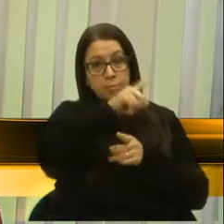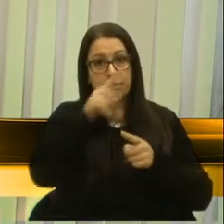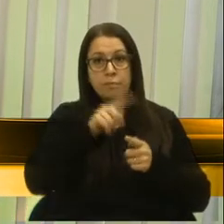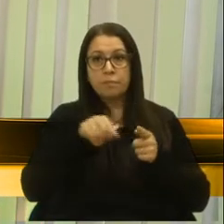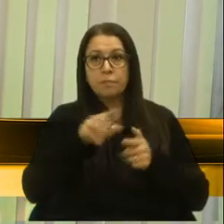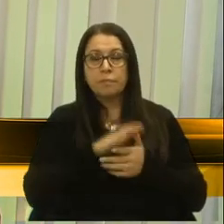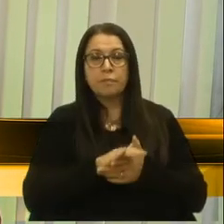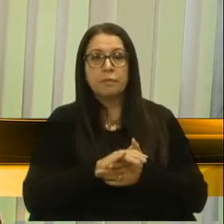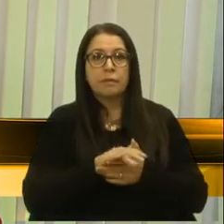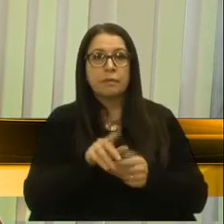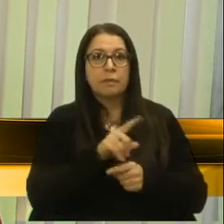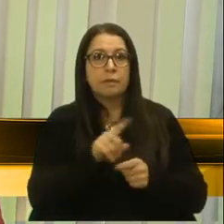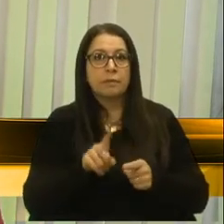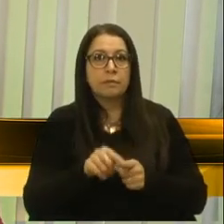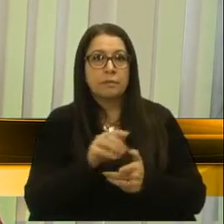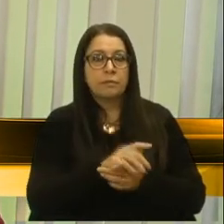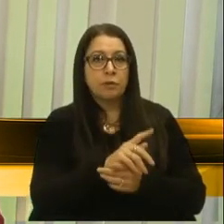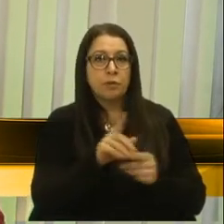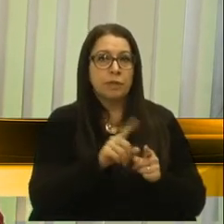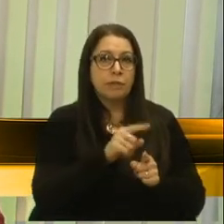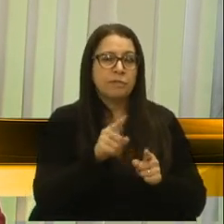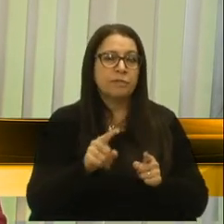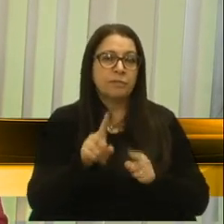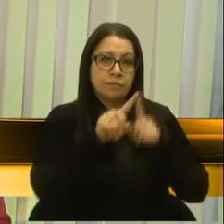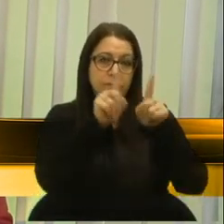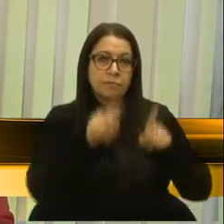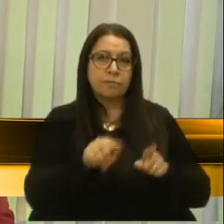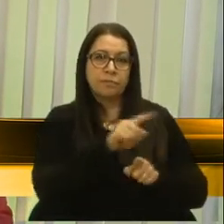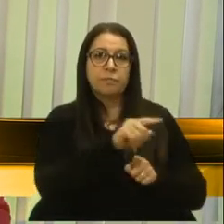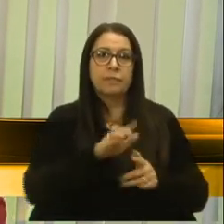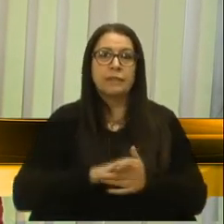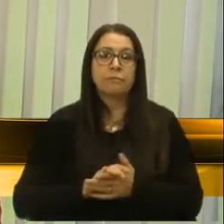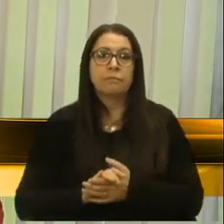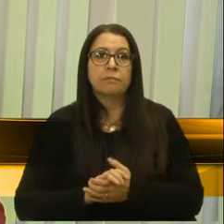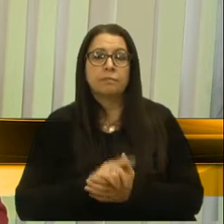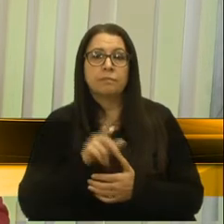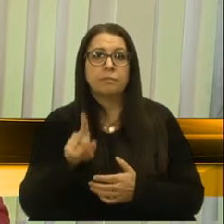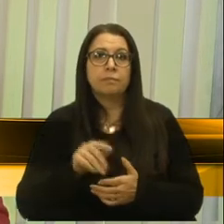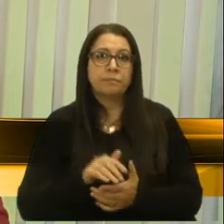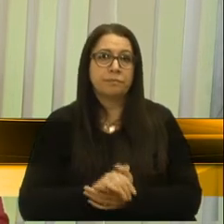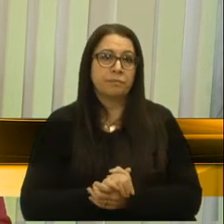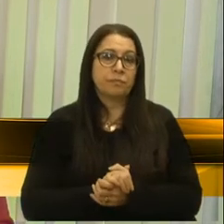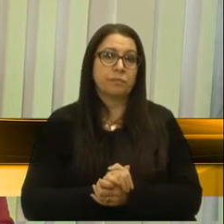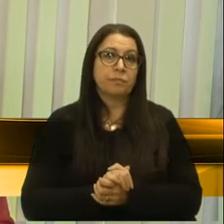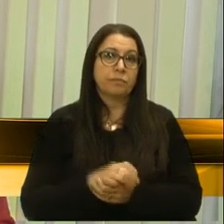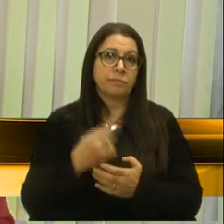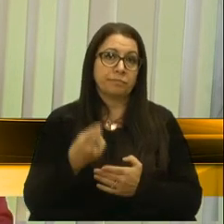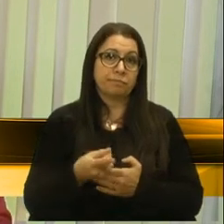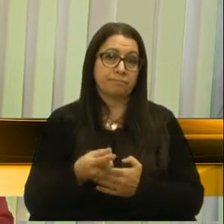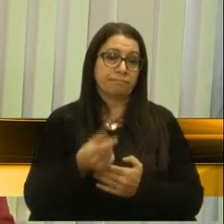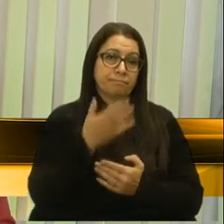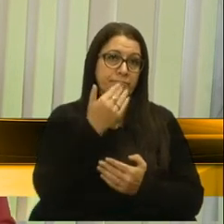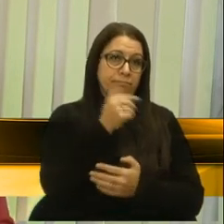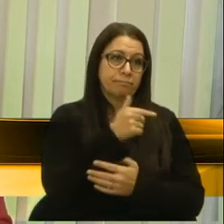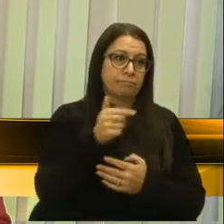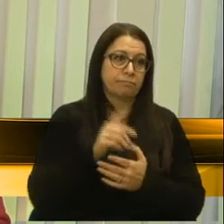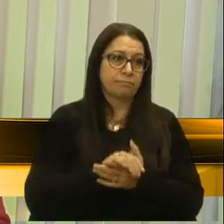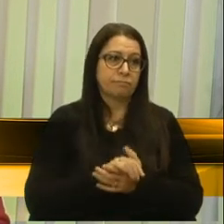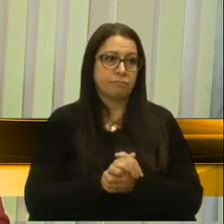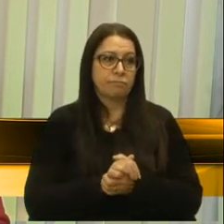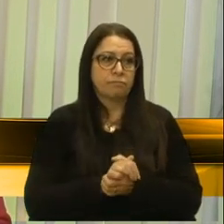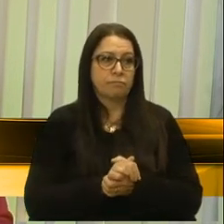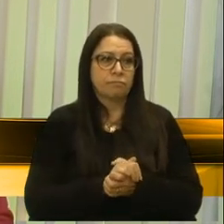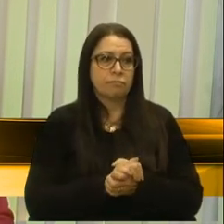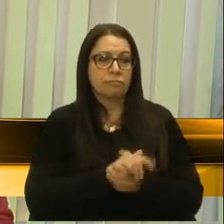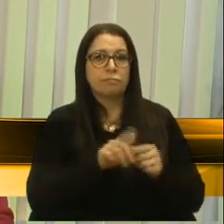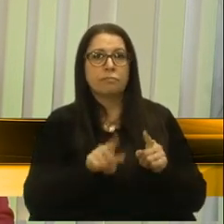para refeitório, para espaços em que os funcionários precisam, né, trabalhar e também se alimentar e ter os seus cuidados. Então, a gente